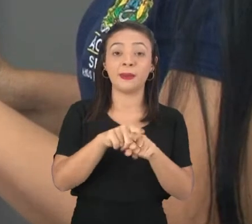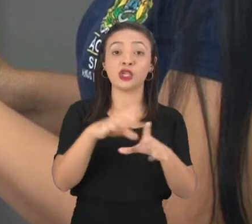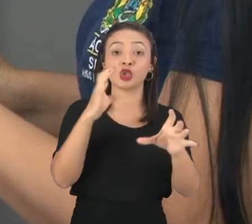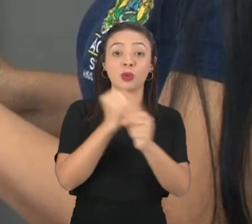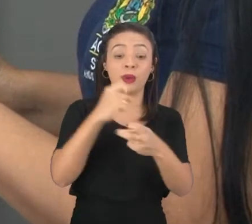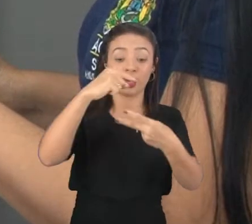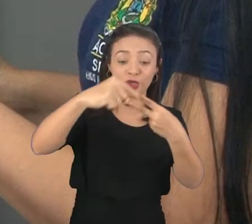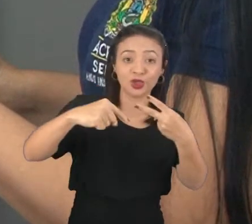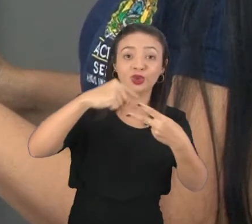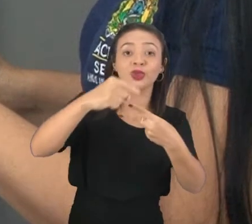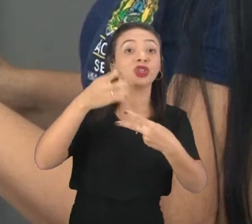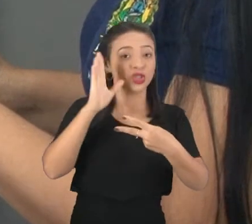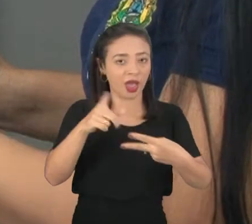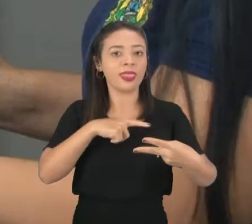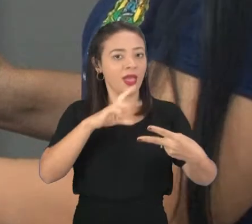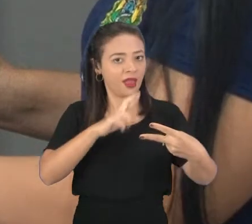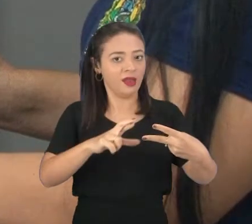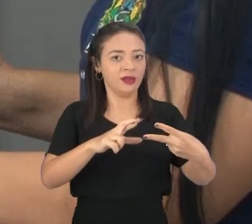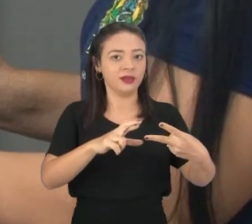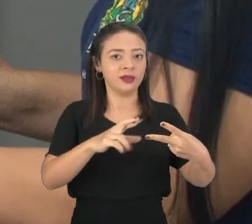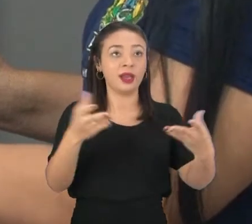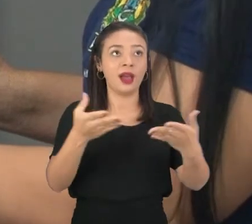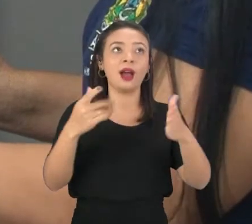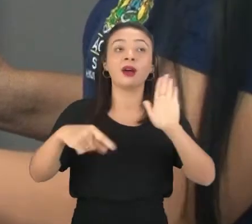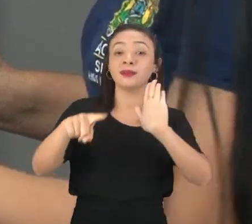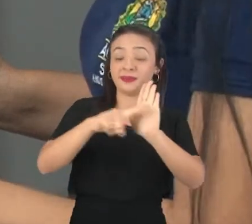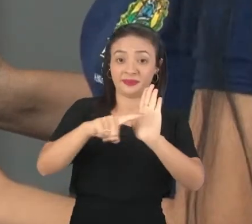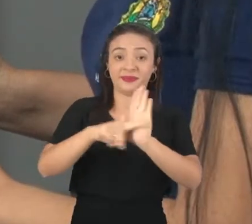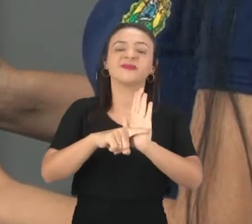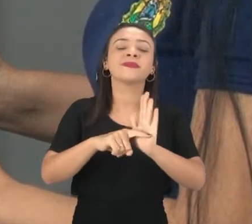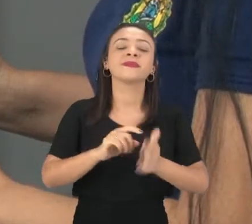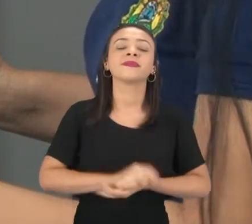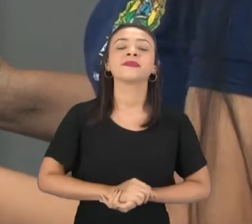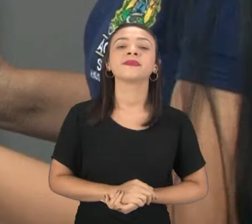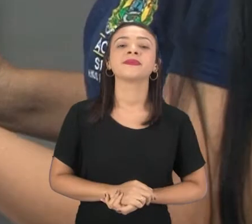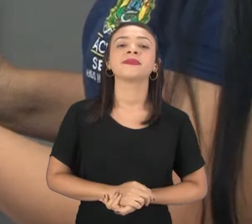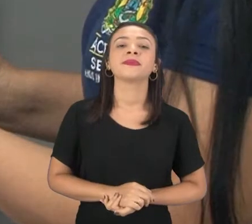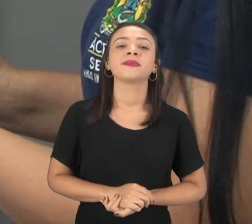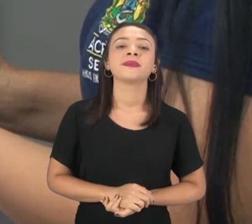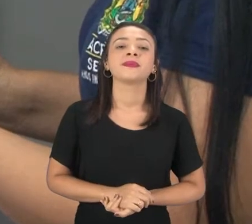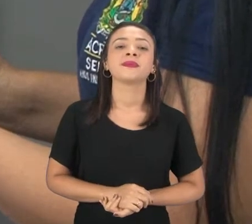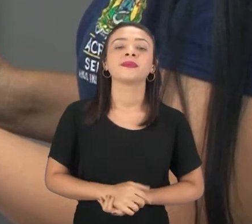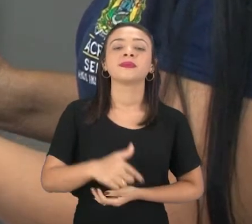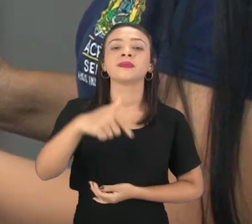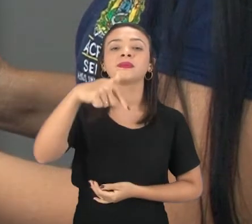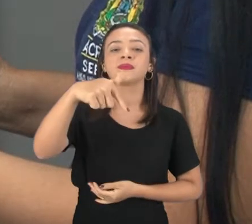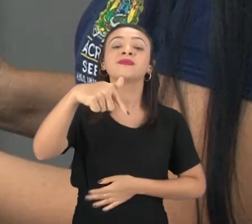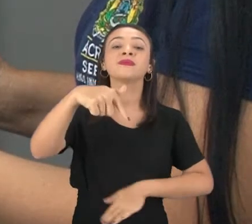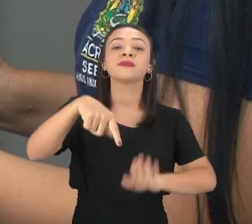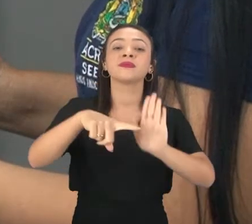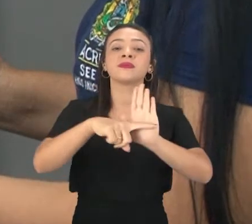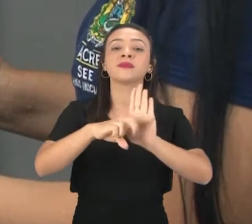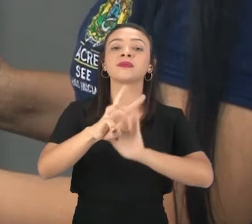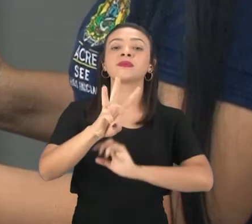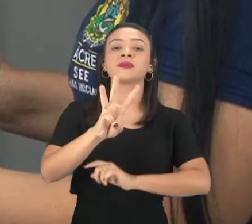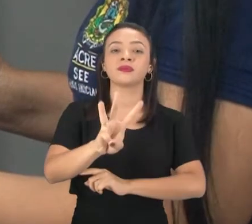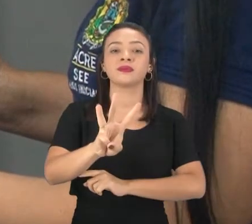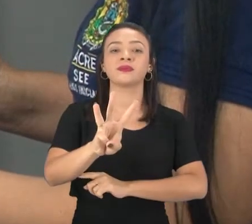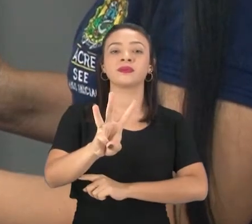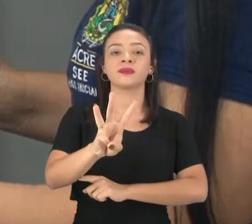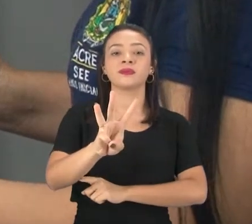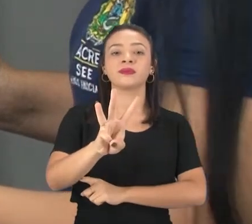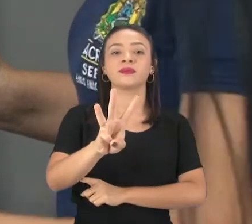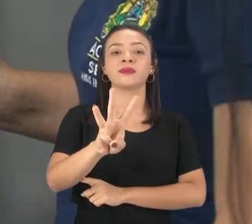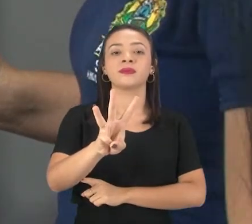tem com rosa e Margarida junto e subir cair vamos lá 7 -